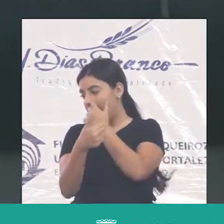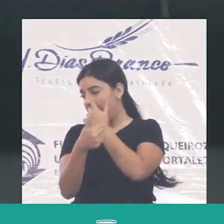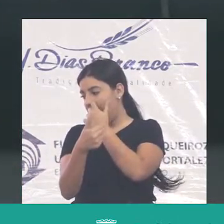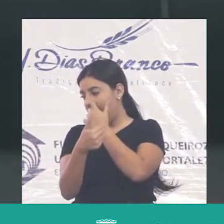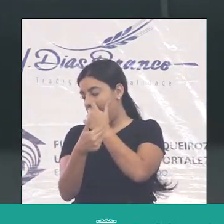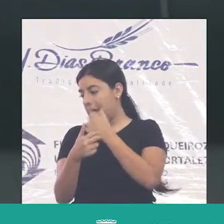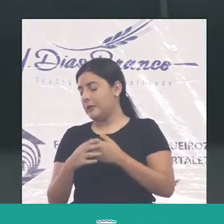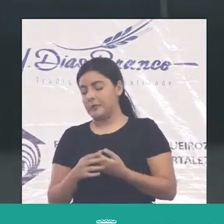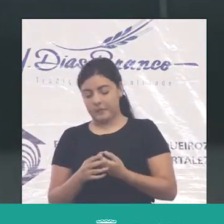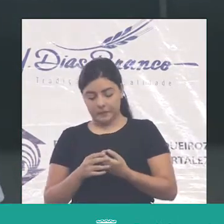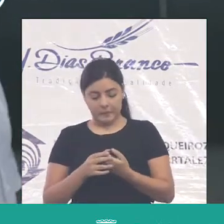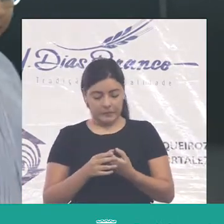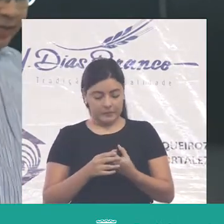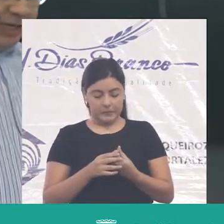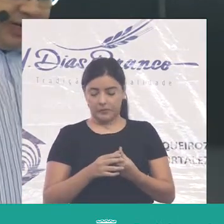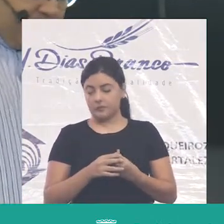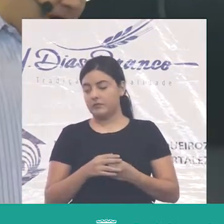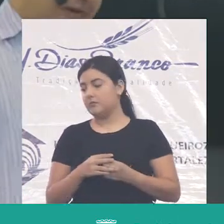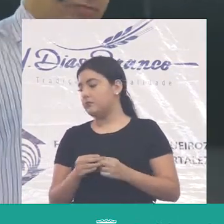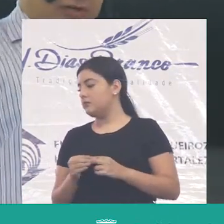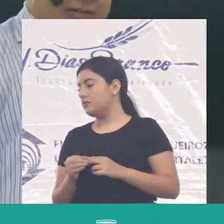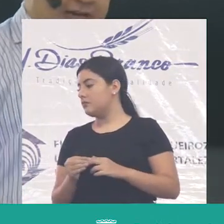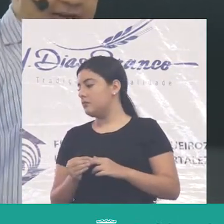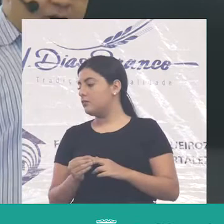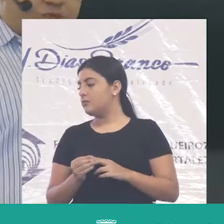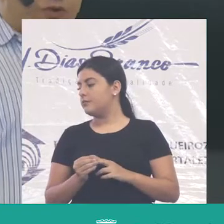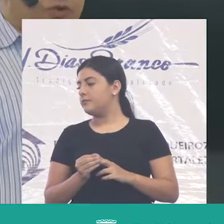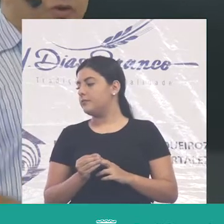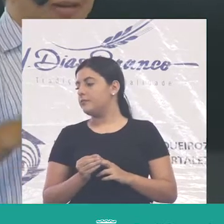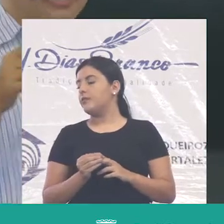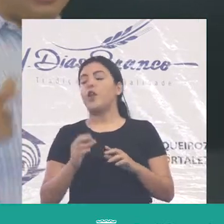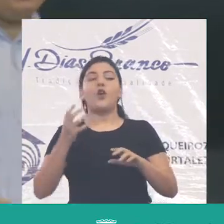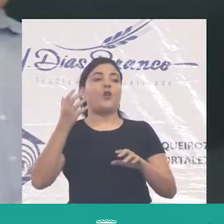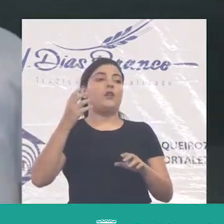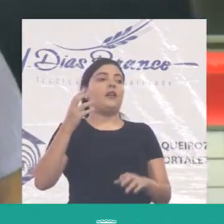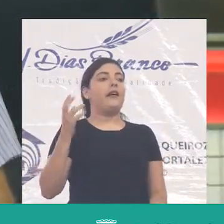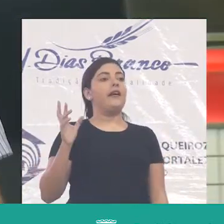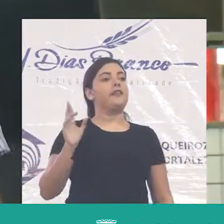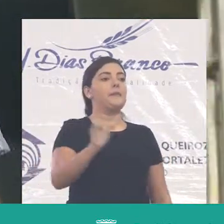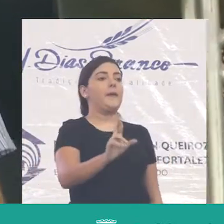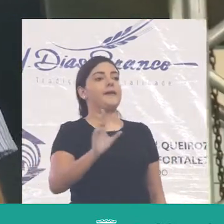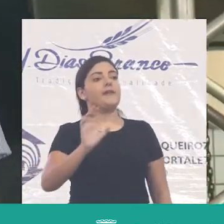de copiar, né? Eu vou ter gabarito letra E, volume igual a